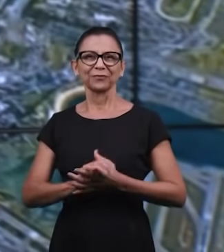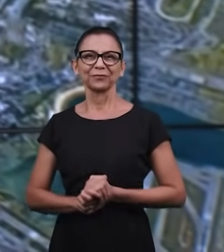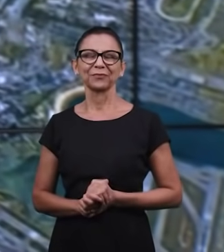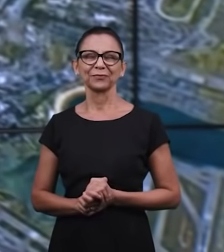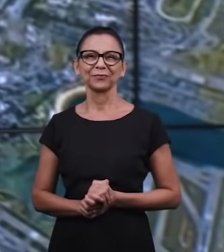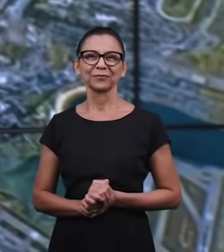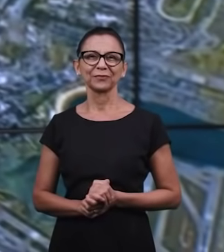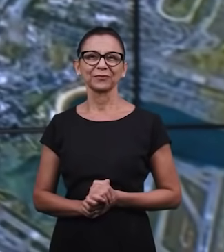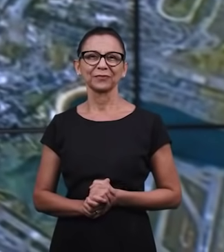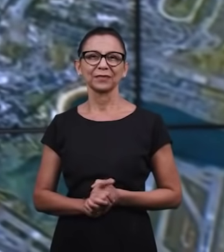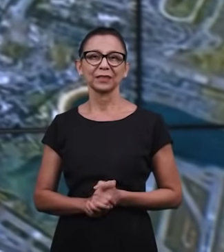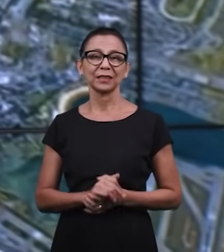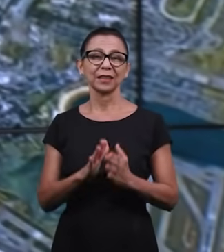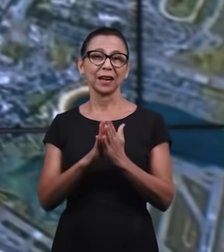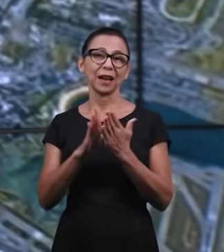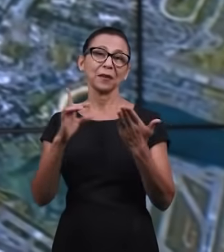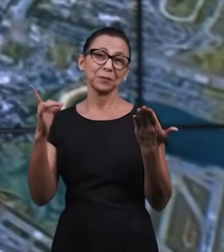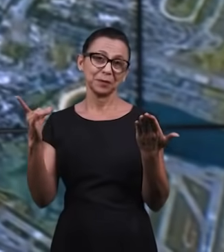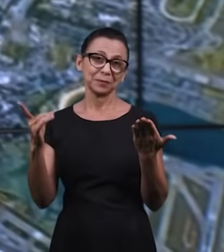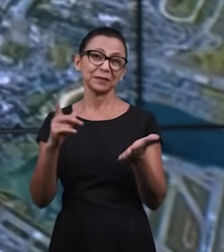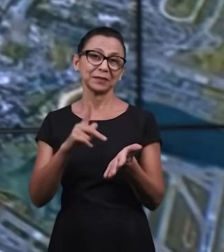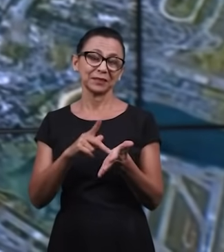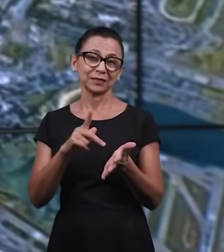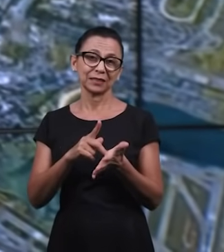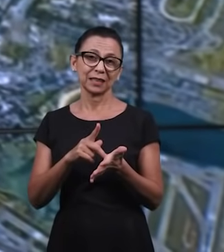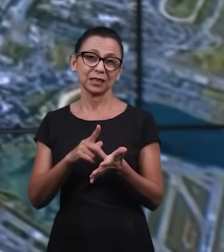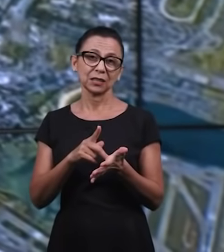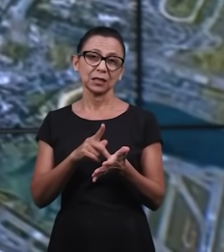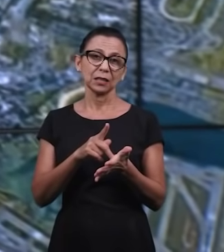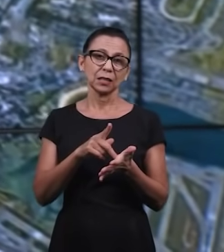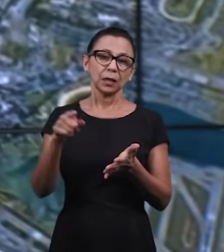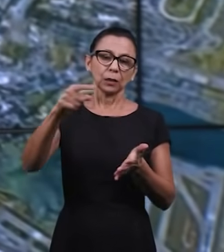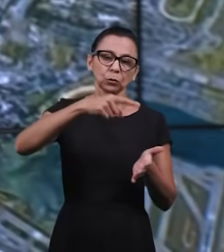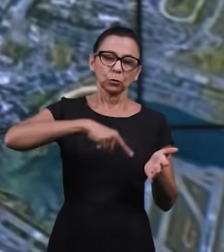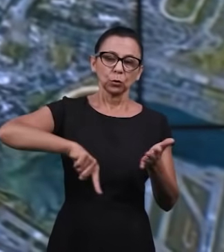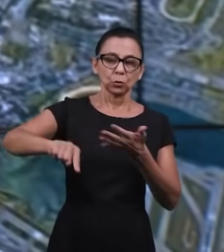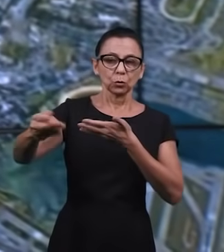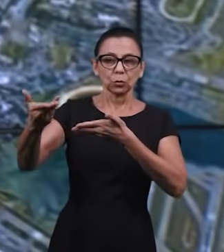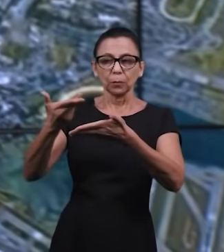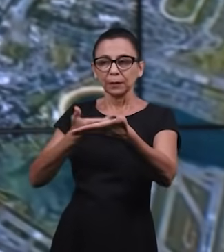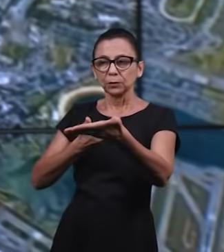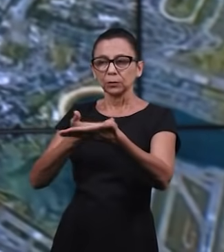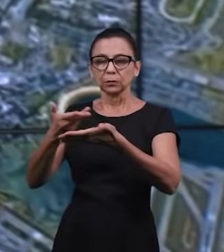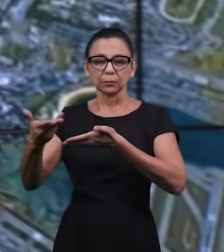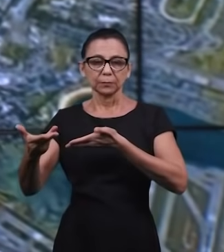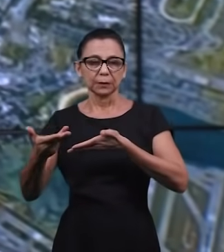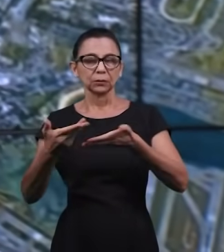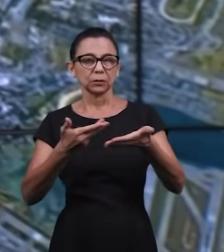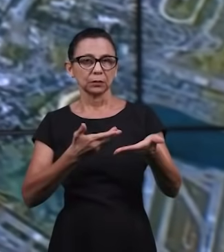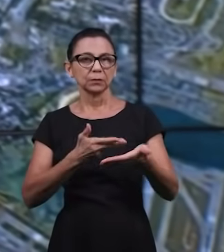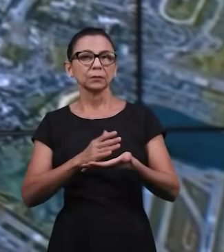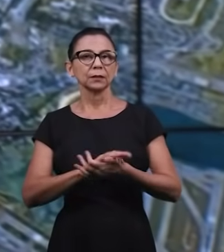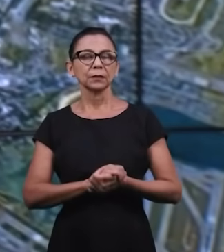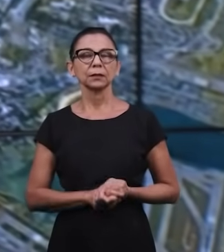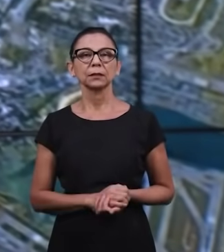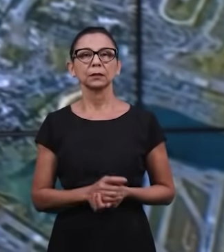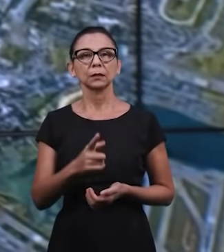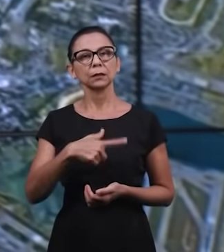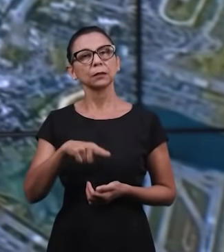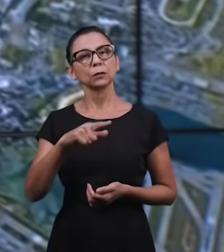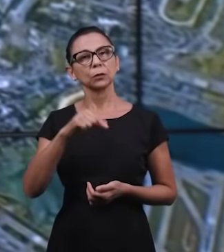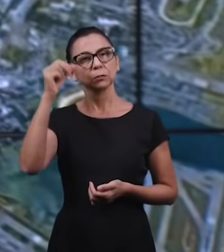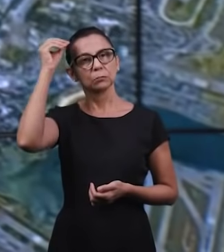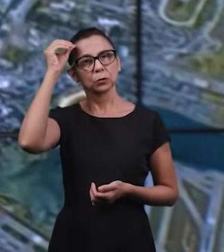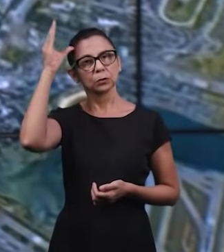ele compartilha com outra pessoa, aquilo ali leva o outro a alcançar outro detalhe. Muito bem colocado